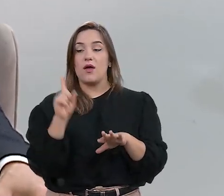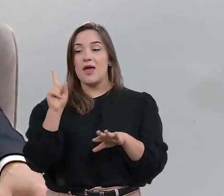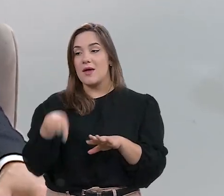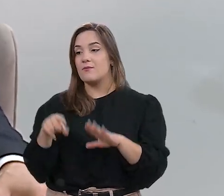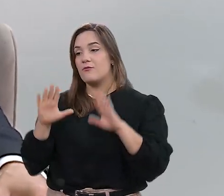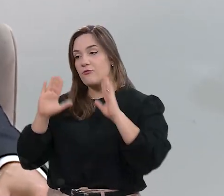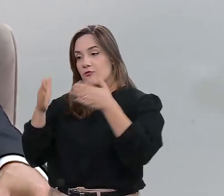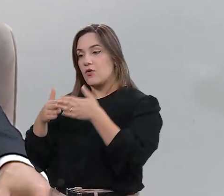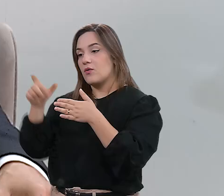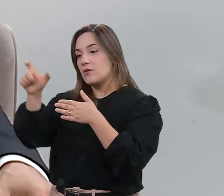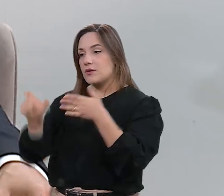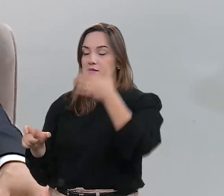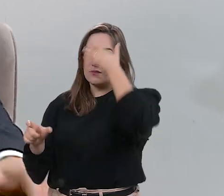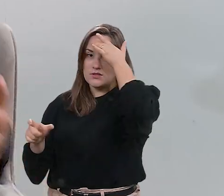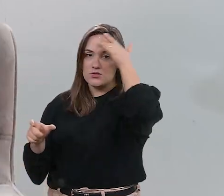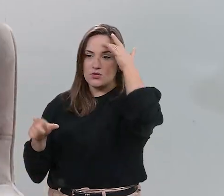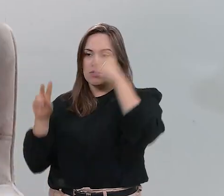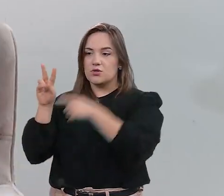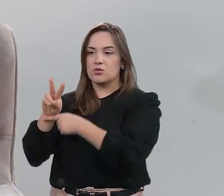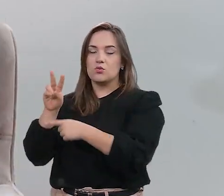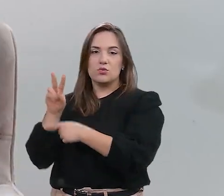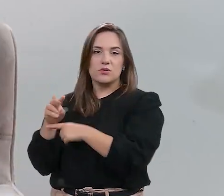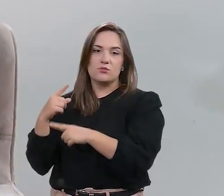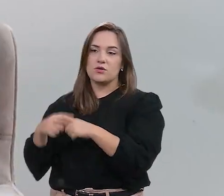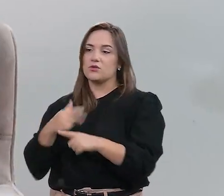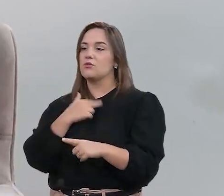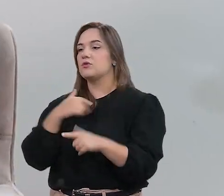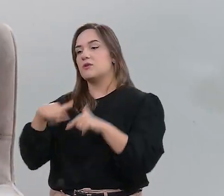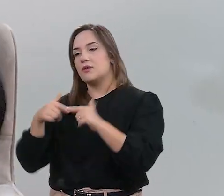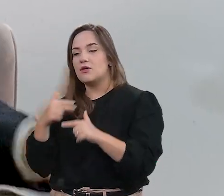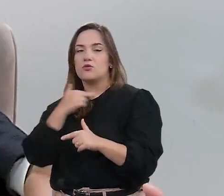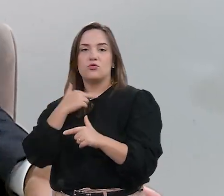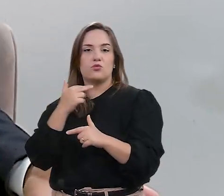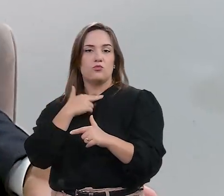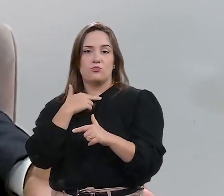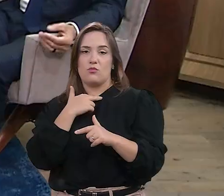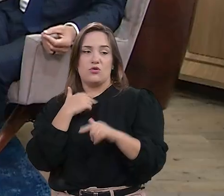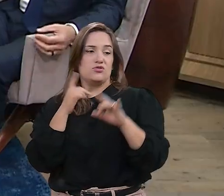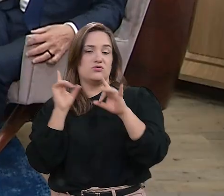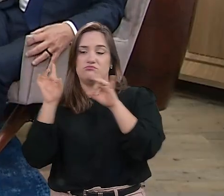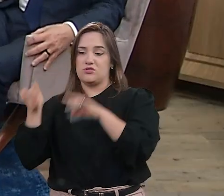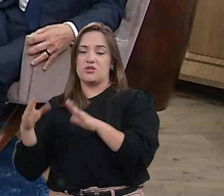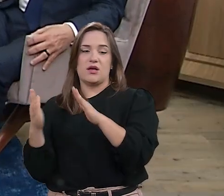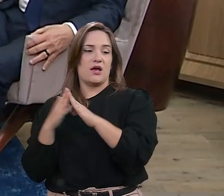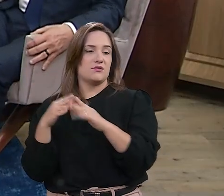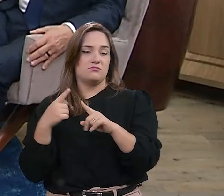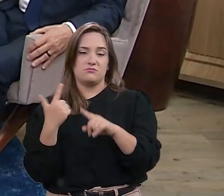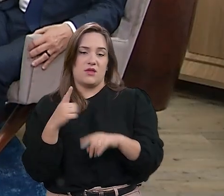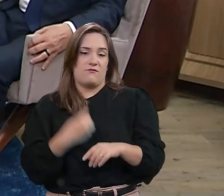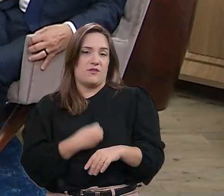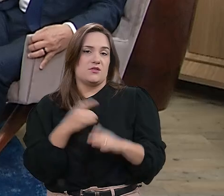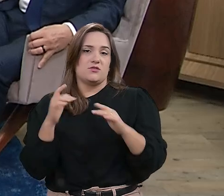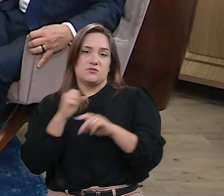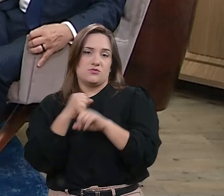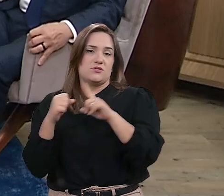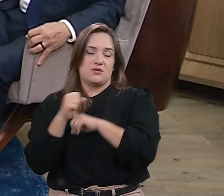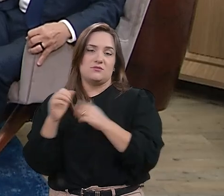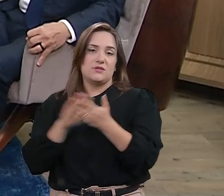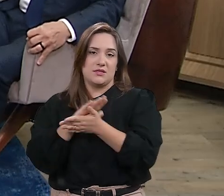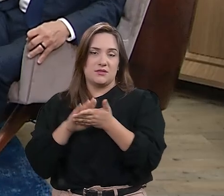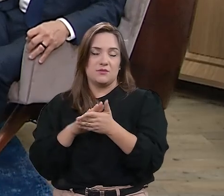cuida daquela pessoa, que não pode trabalhar, não pode sair de casa, não tem vida social, né? Então o projeto hoje já